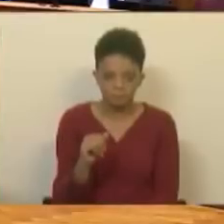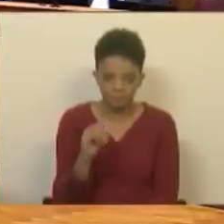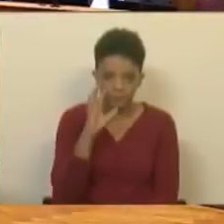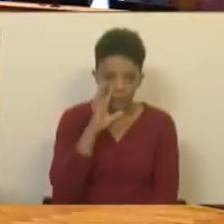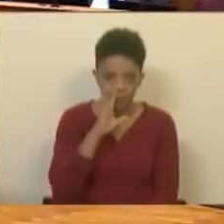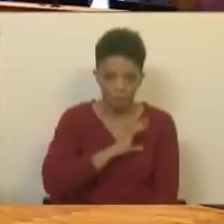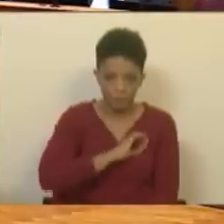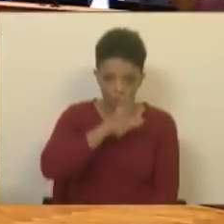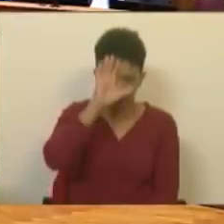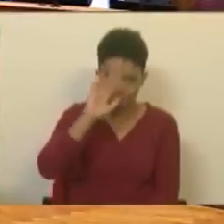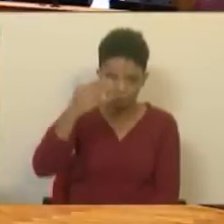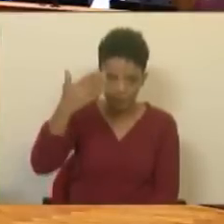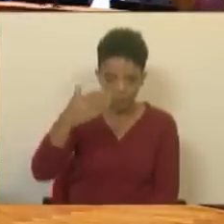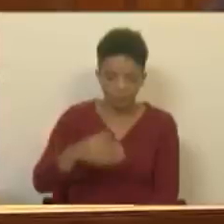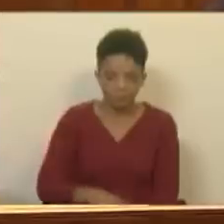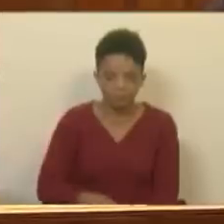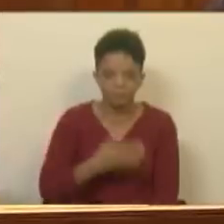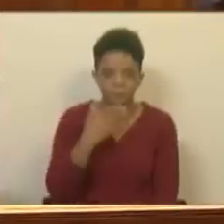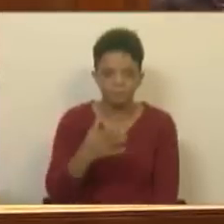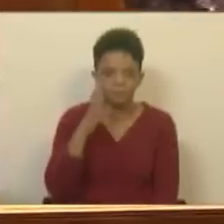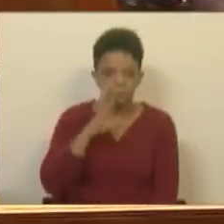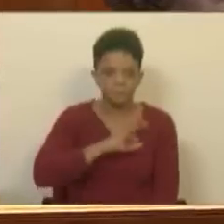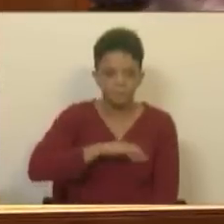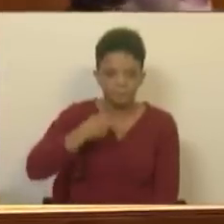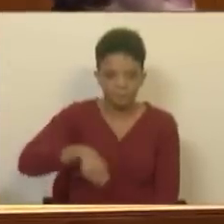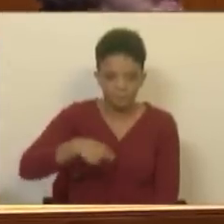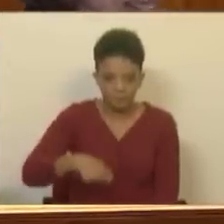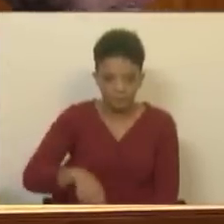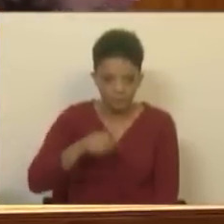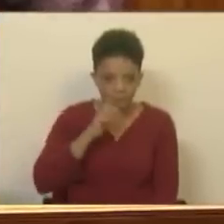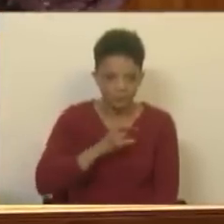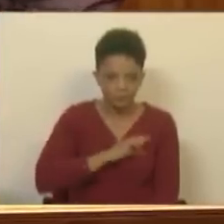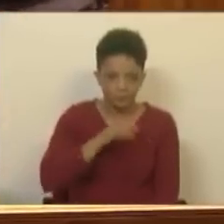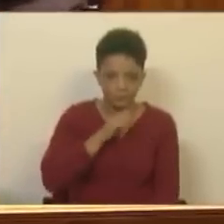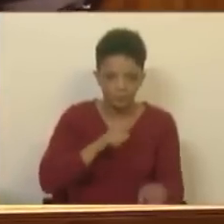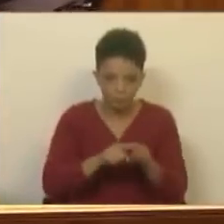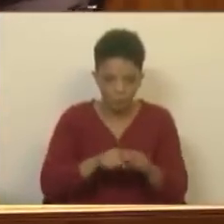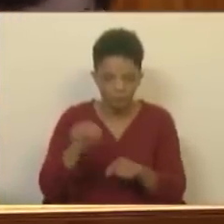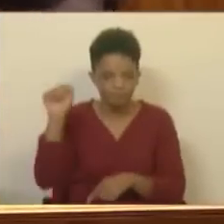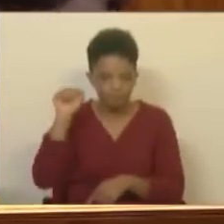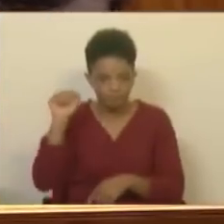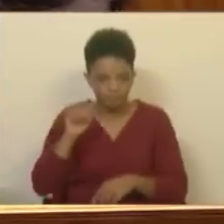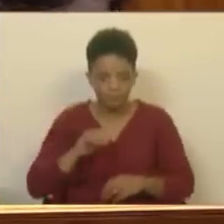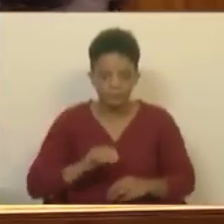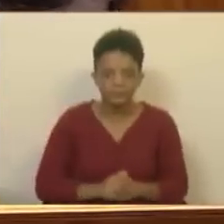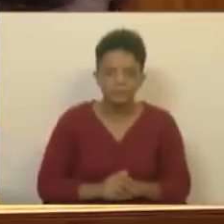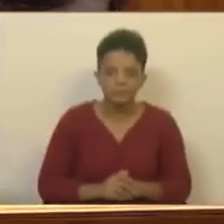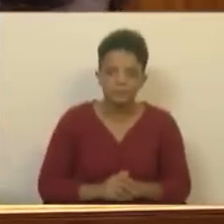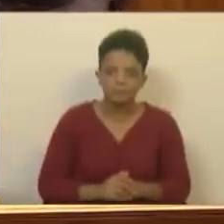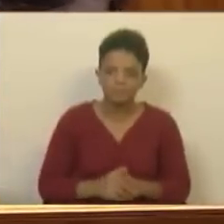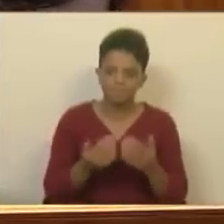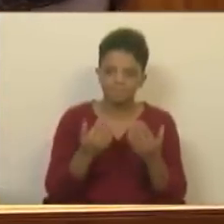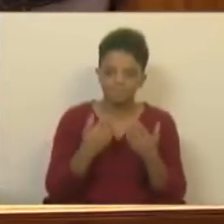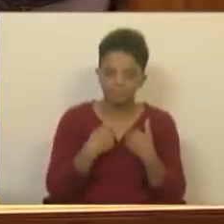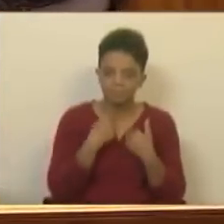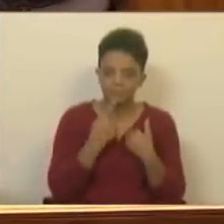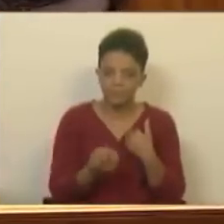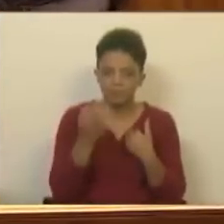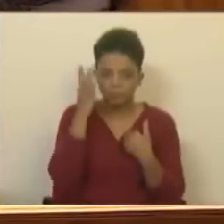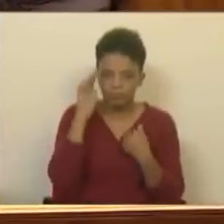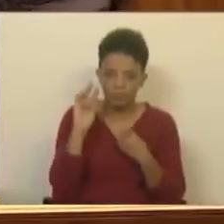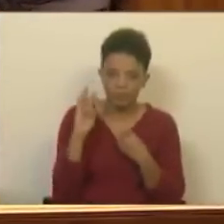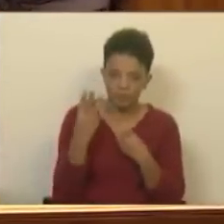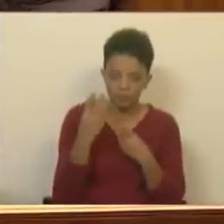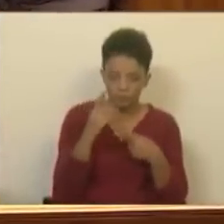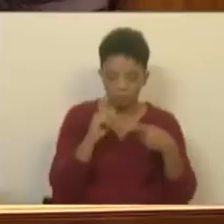do primeiro ministro obrigado senhor presidente senhora deputada Paula Santos permita dar três números